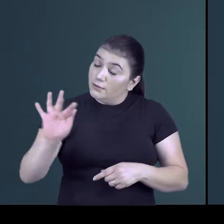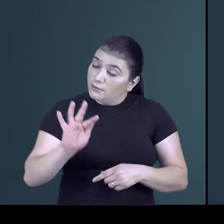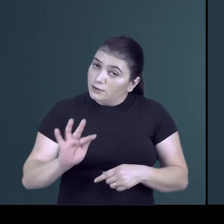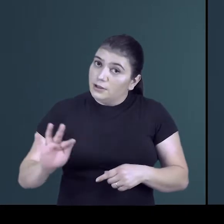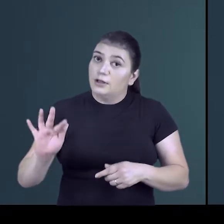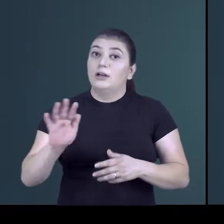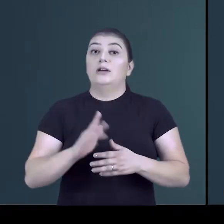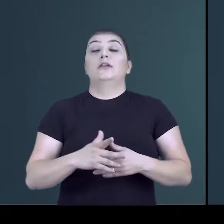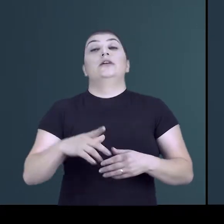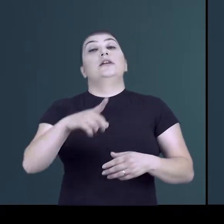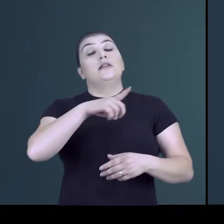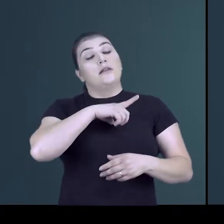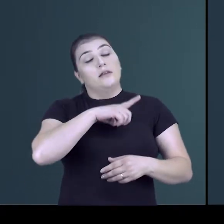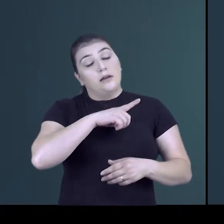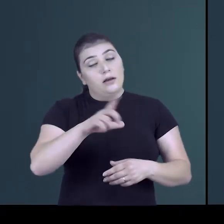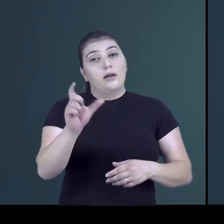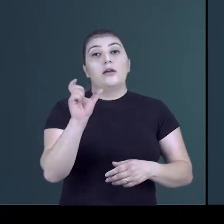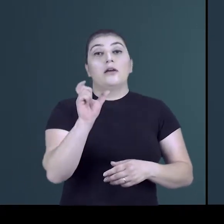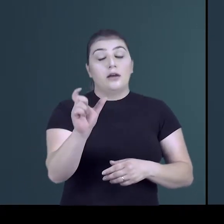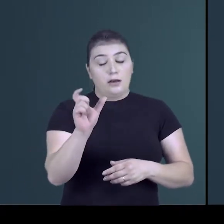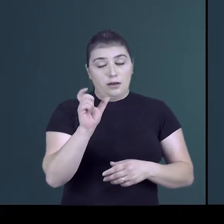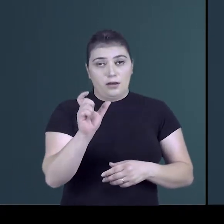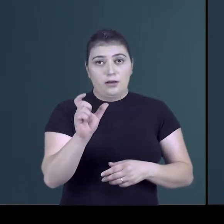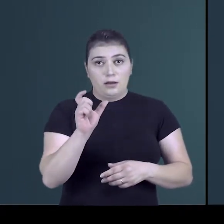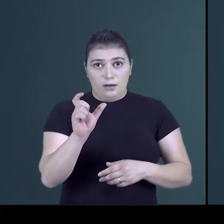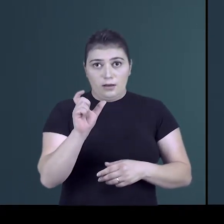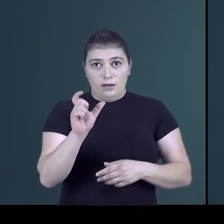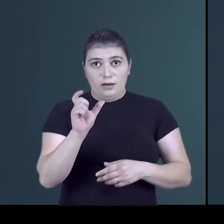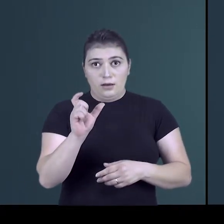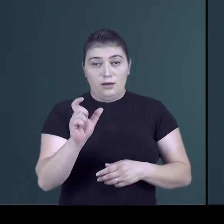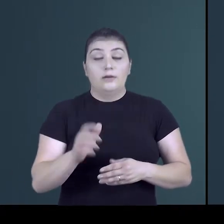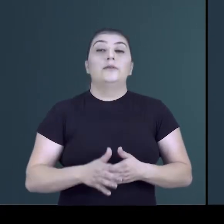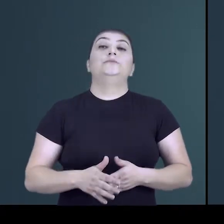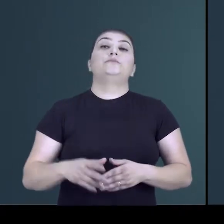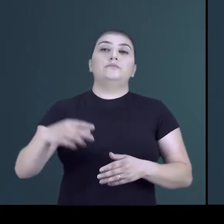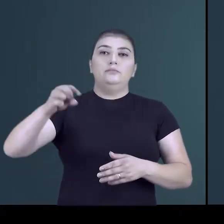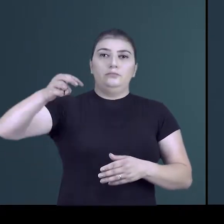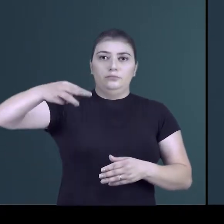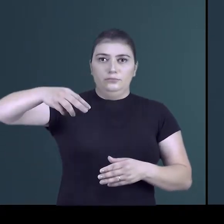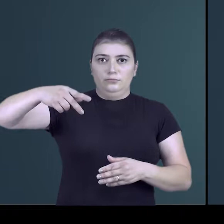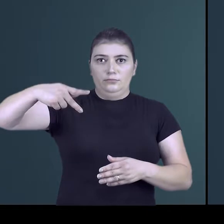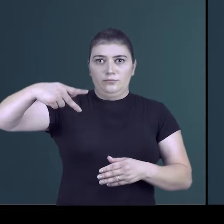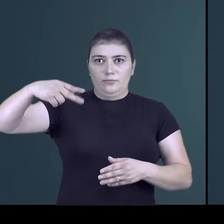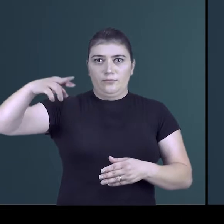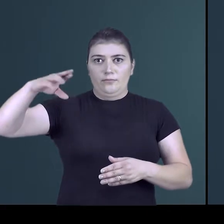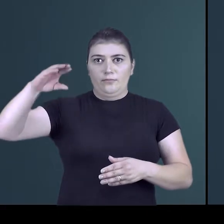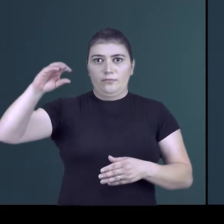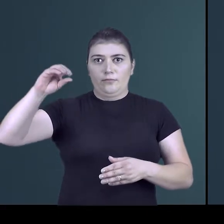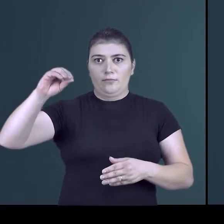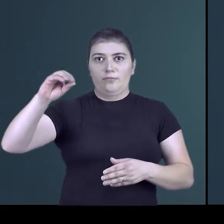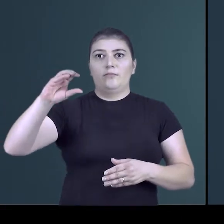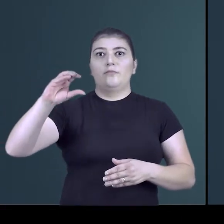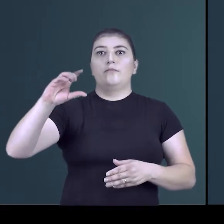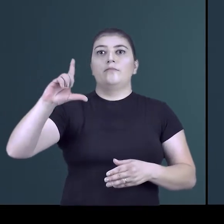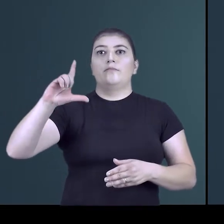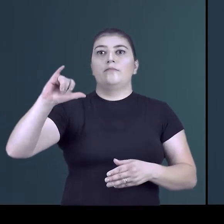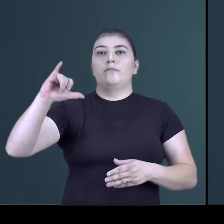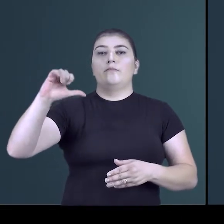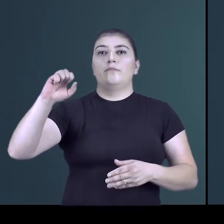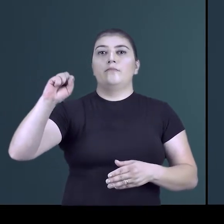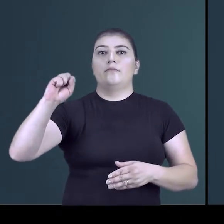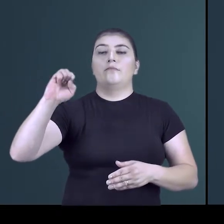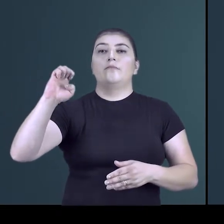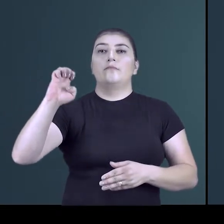aqui. Temos como palavras atrativas, lembrar-se da próclise, proclítica, qualquer